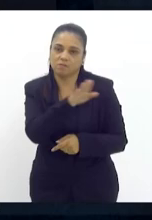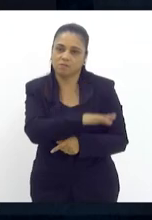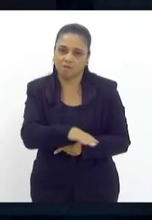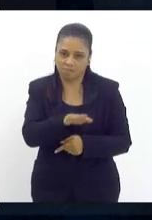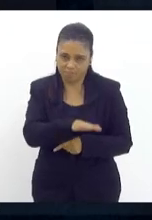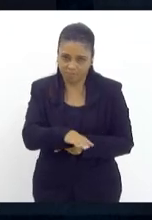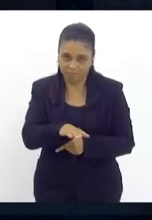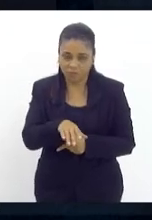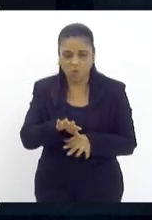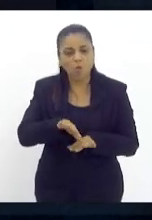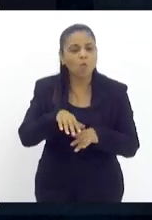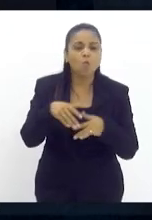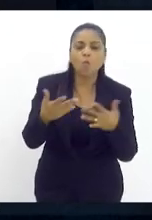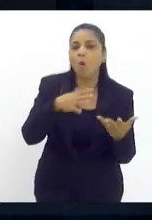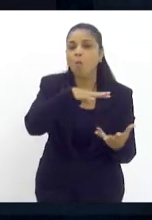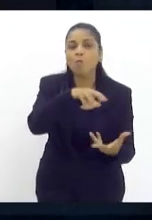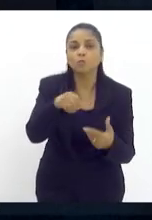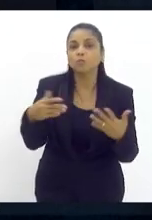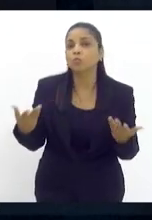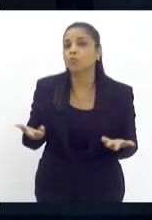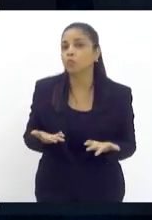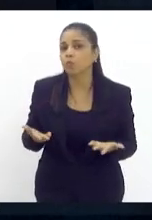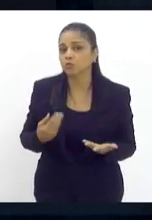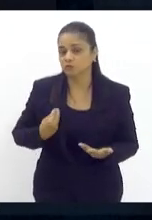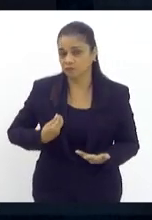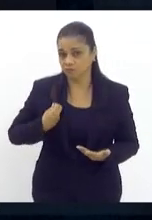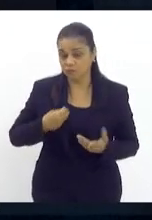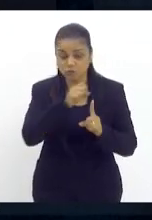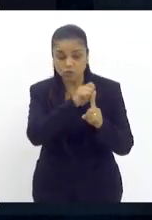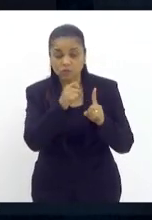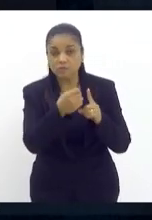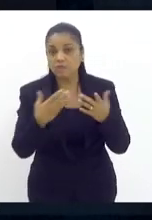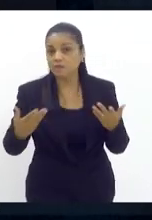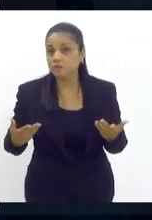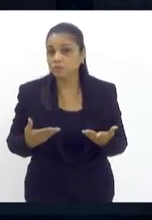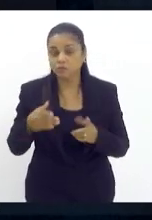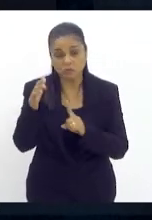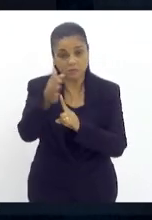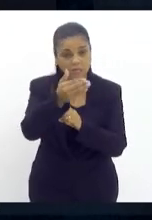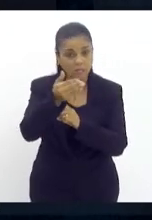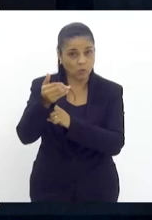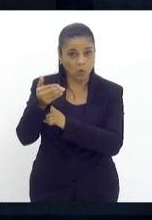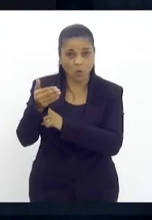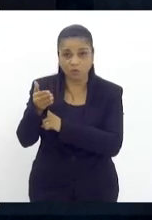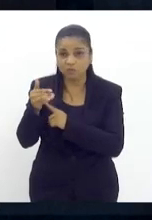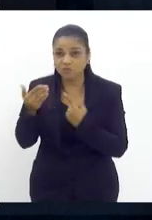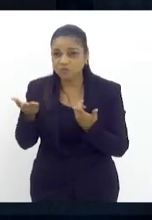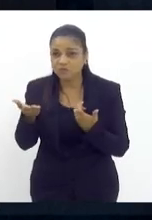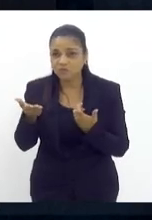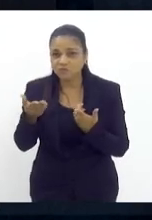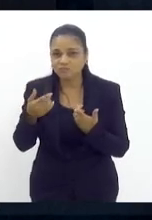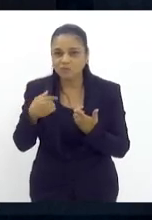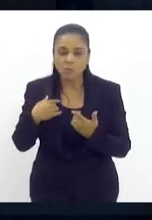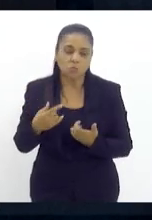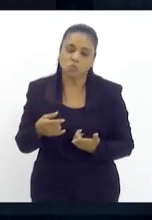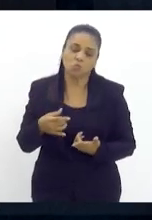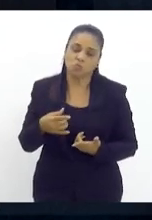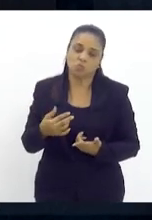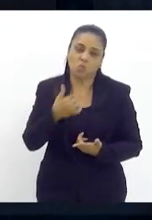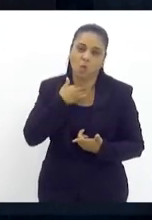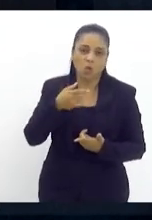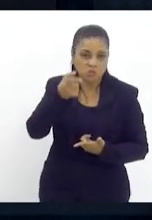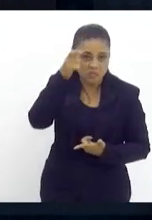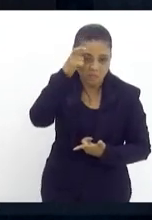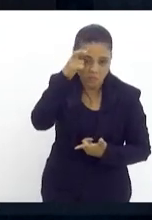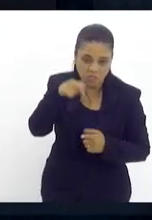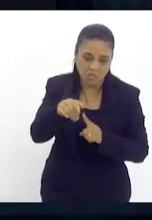mundo que nós vivemos hoje? Né? Qual é a nossa sociedade hoje, esse mundo tecnológico? Eu não posso demonizar a tecnologia, mas